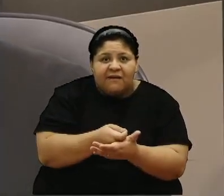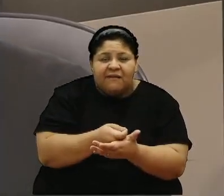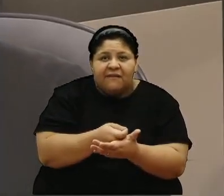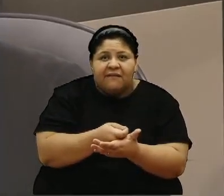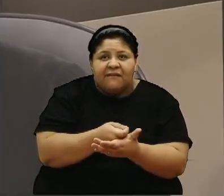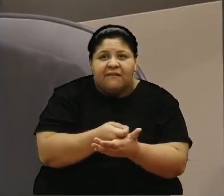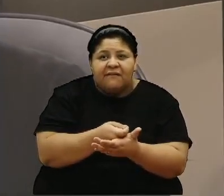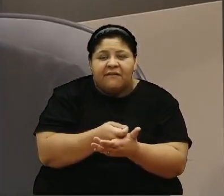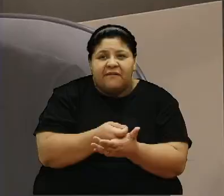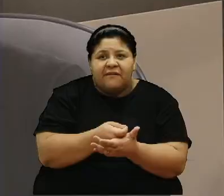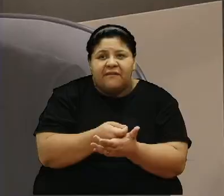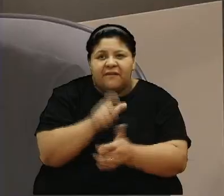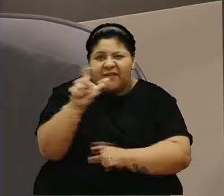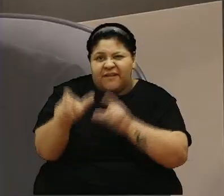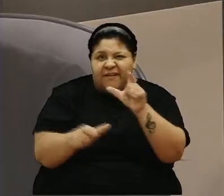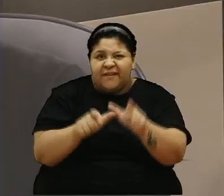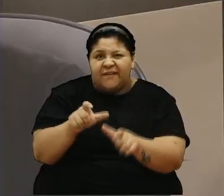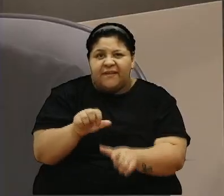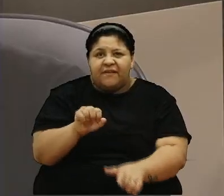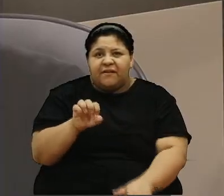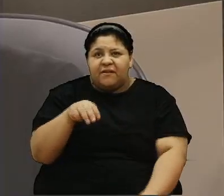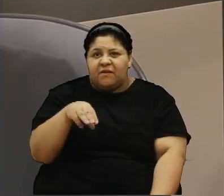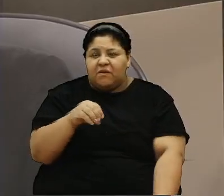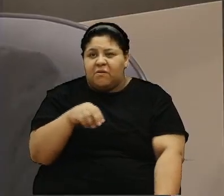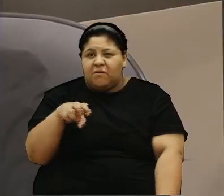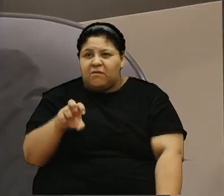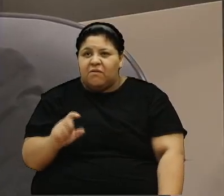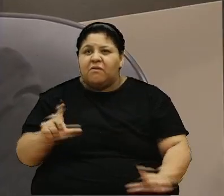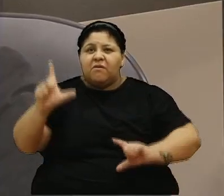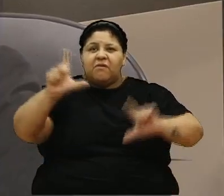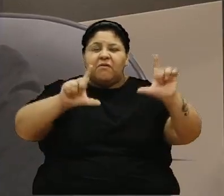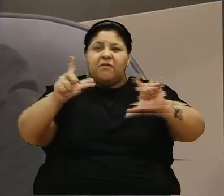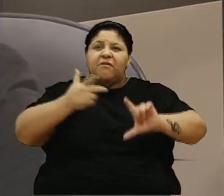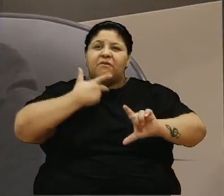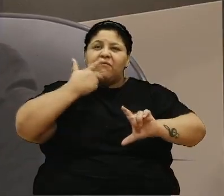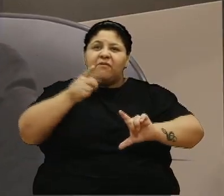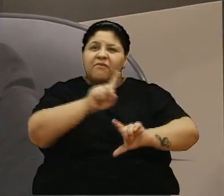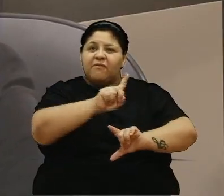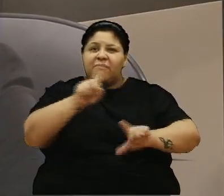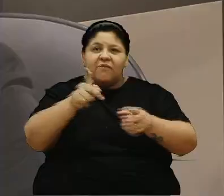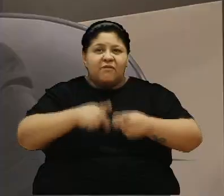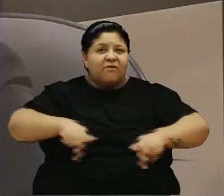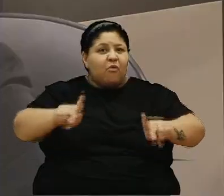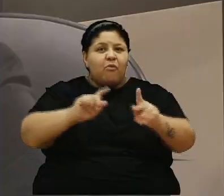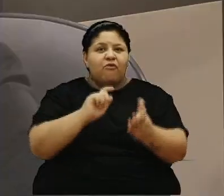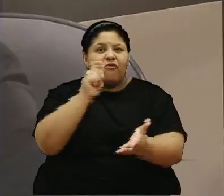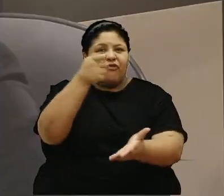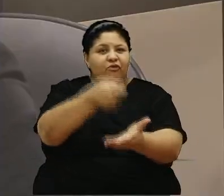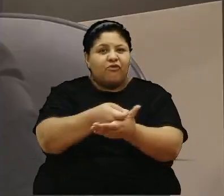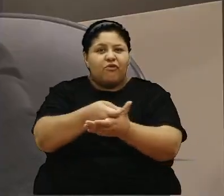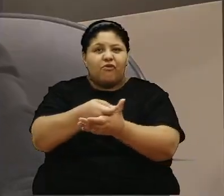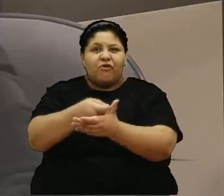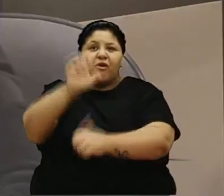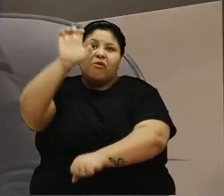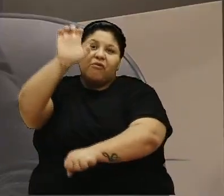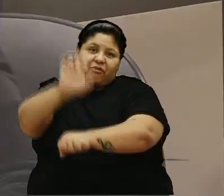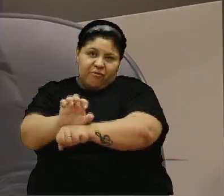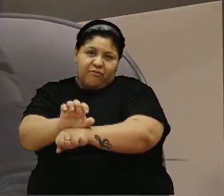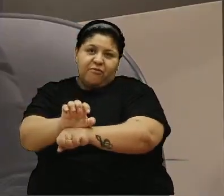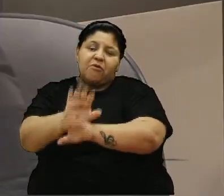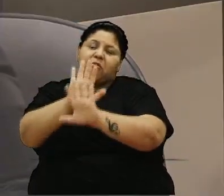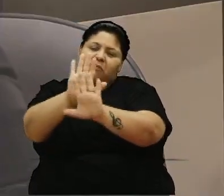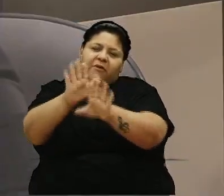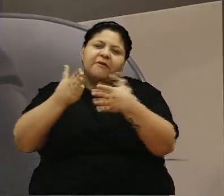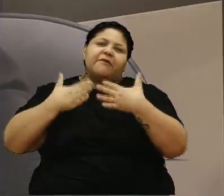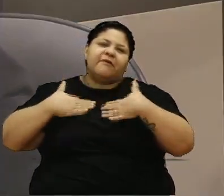o pessoal vem a Simone Tebet para a TV e diz, vereador Bortola, que não é o povo que vai pagar, é o Estado. Então, podem ficar tranquilos,